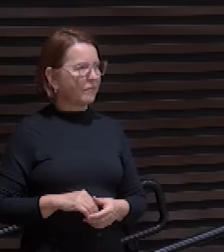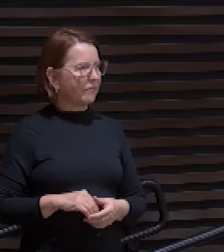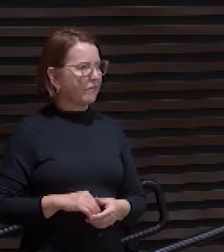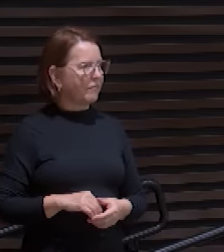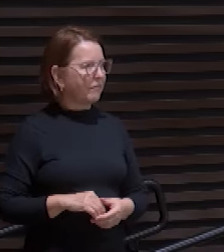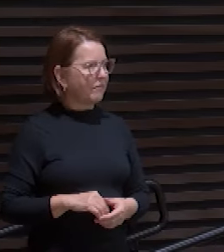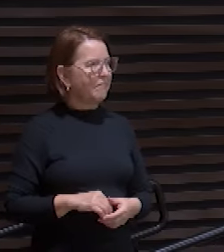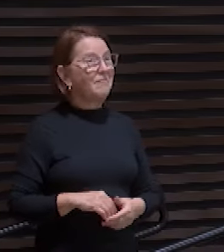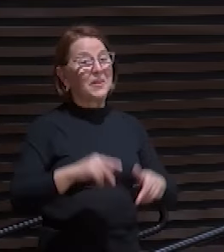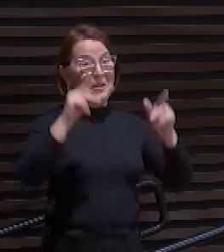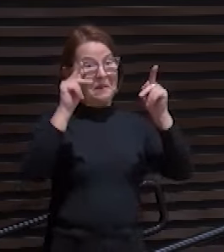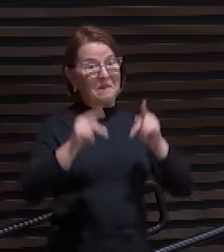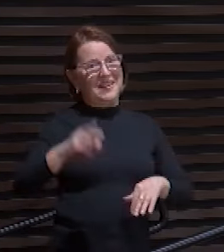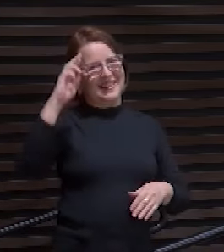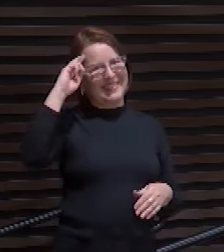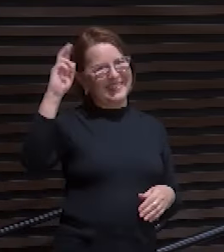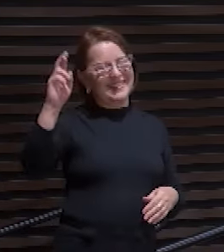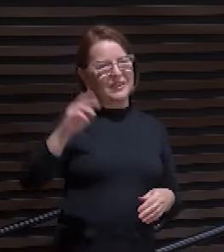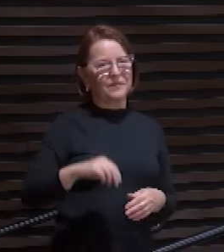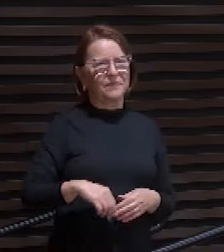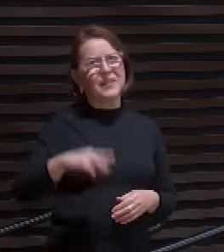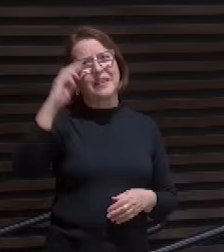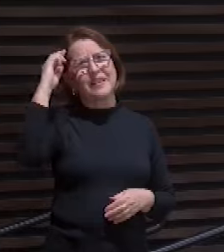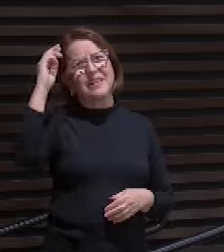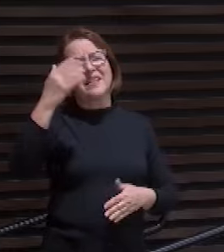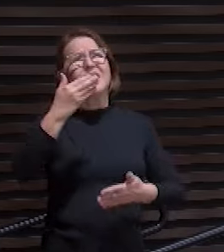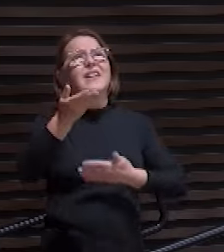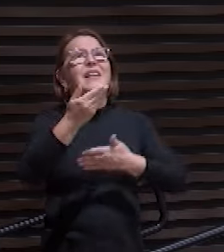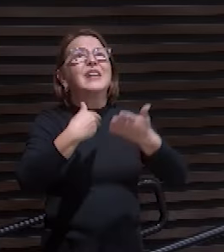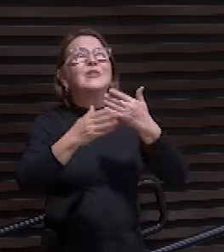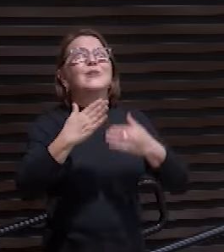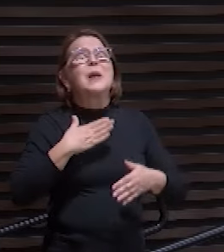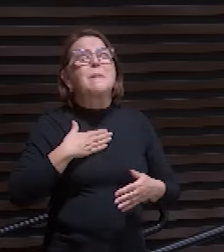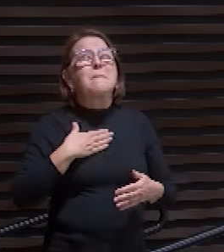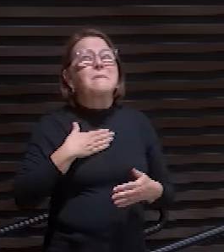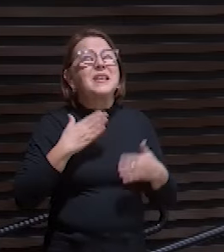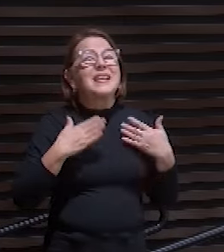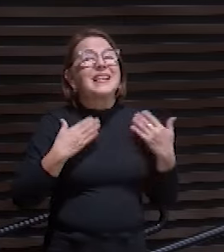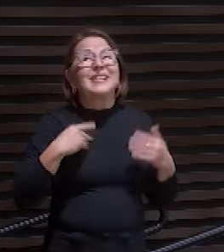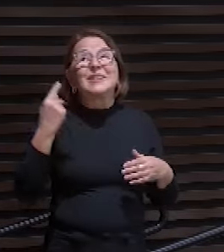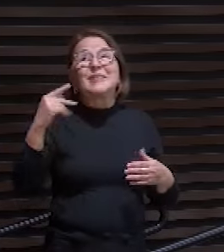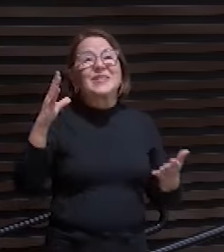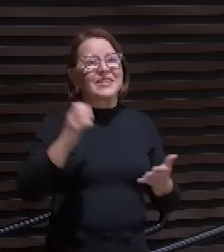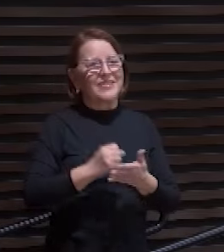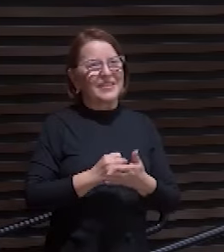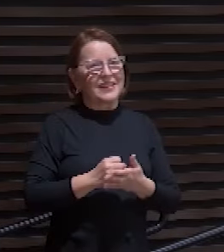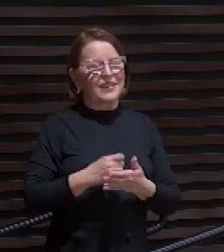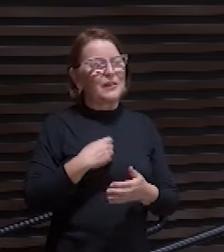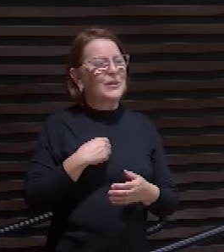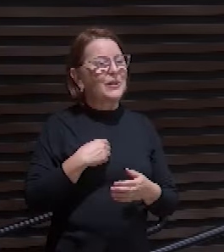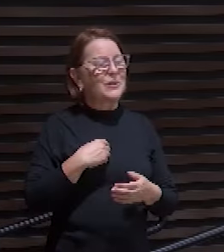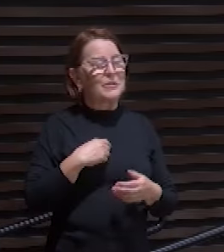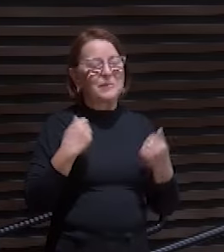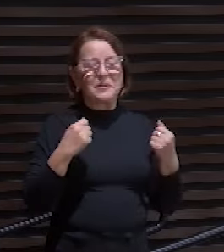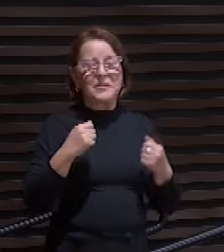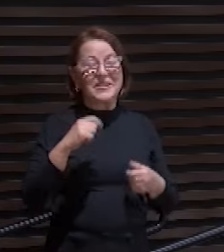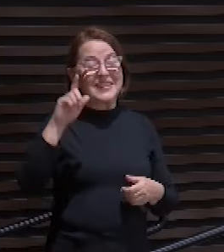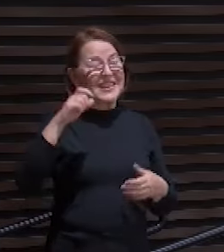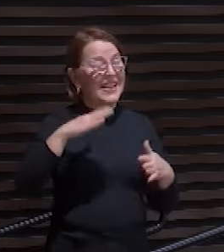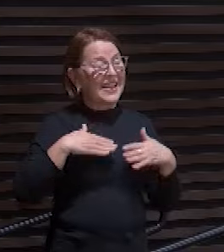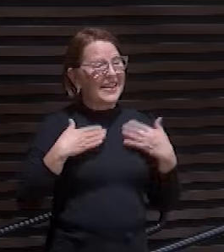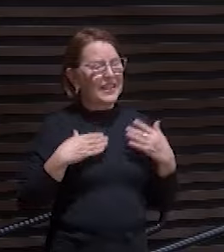Ele é a presença dele. Senhor, restitua-me a alegria da tua salvação. Eu tenho que ser alegre, não é porque eu